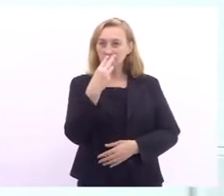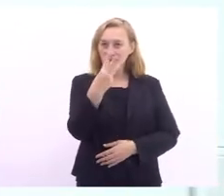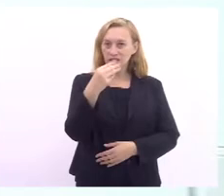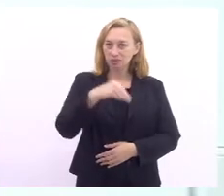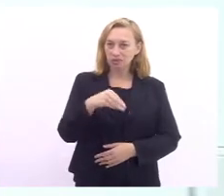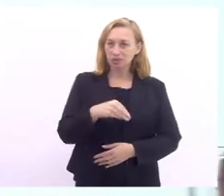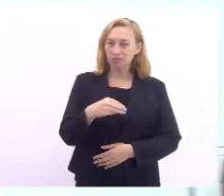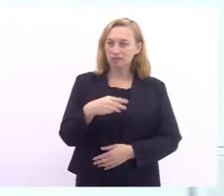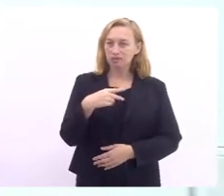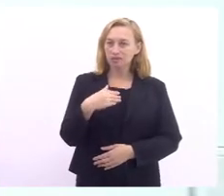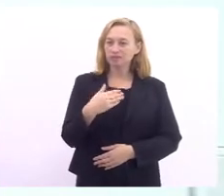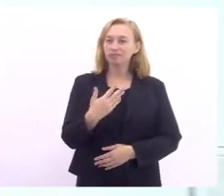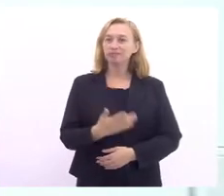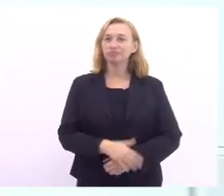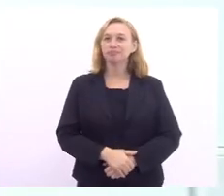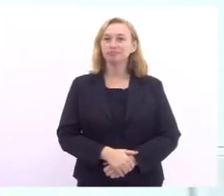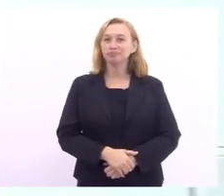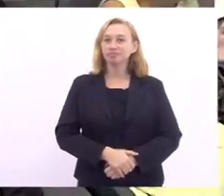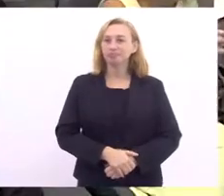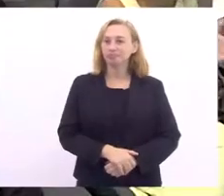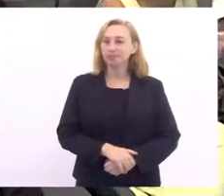três minutos por favor obrigado